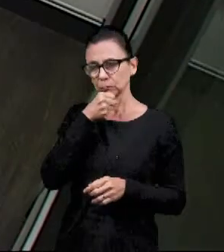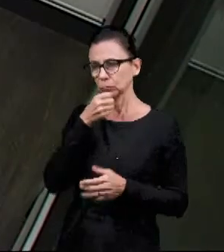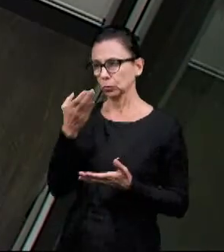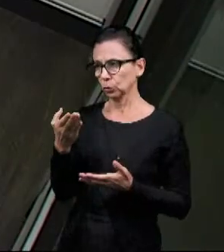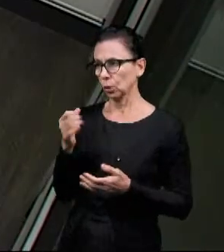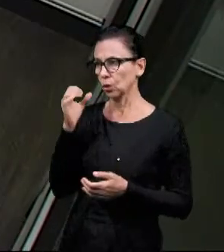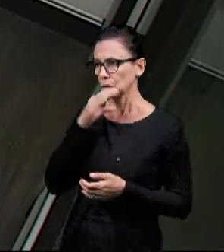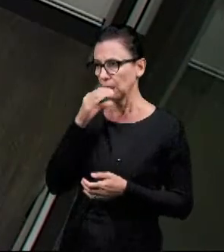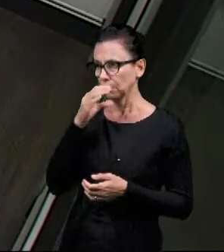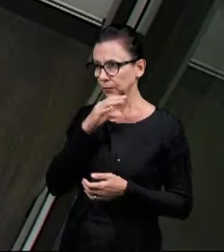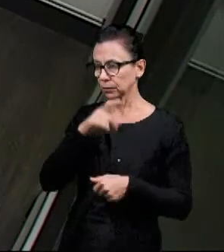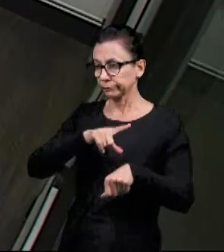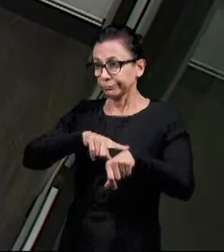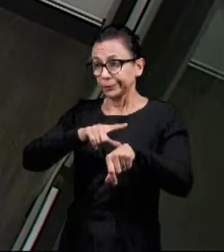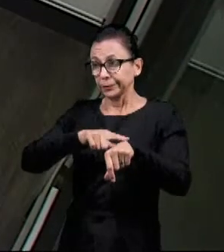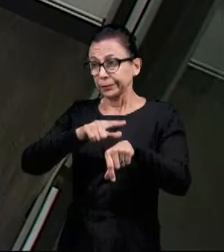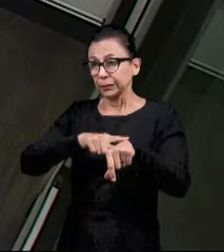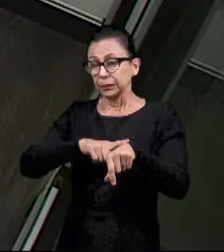está